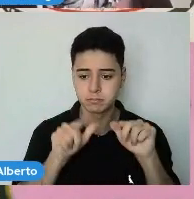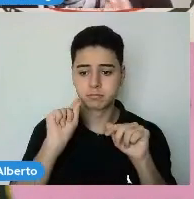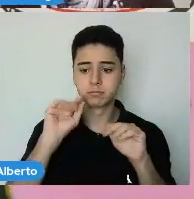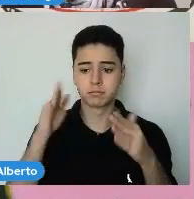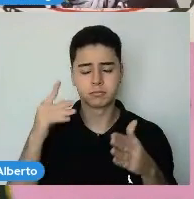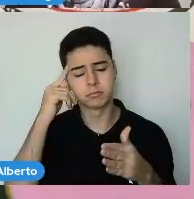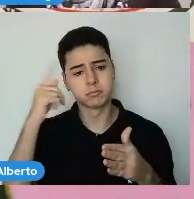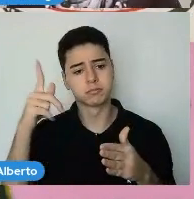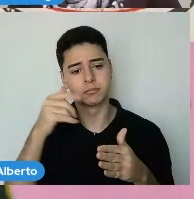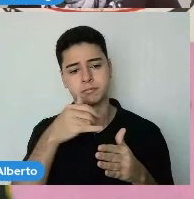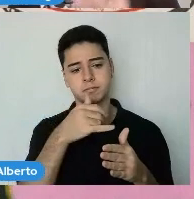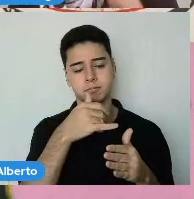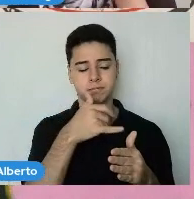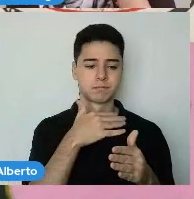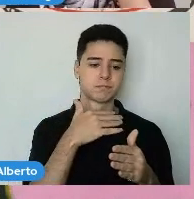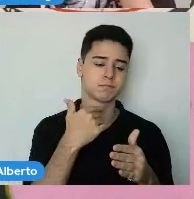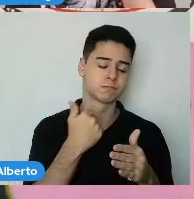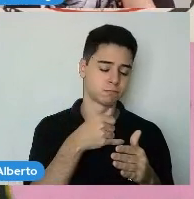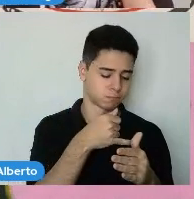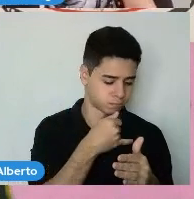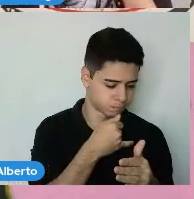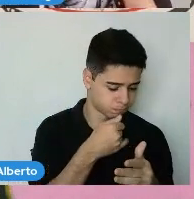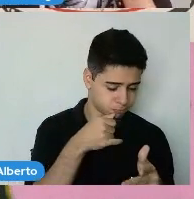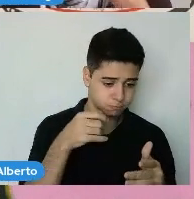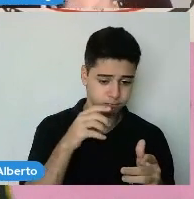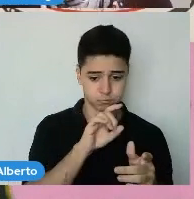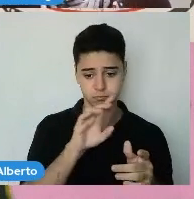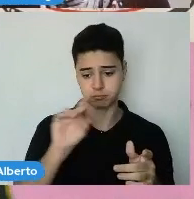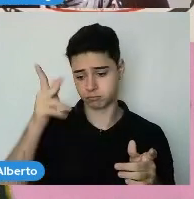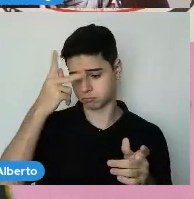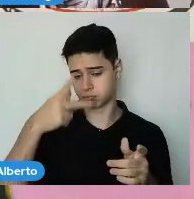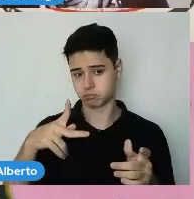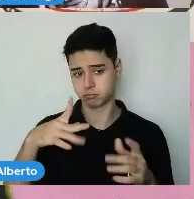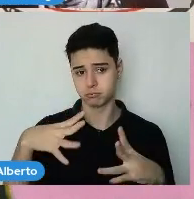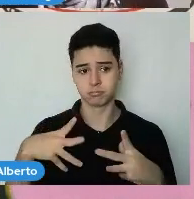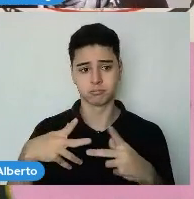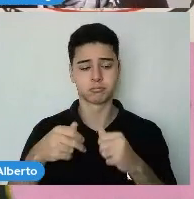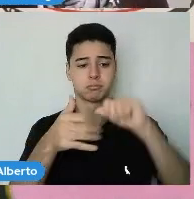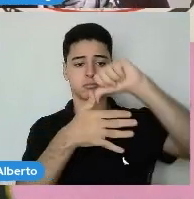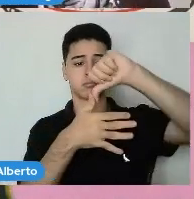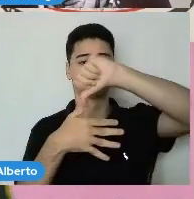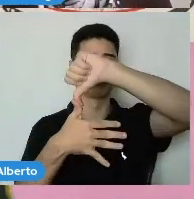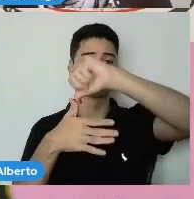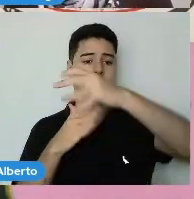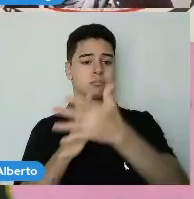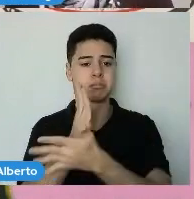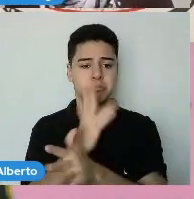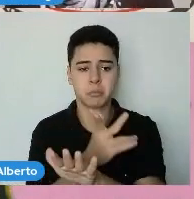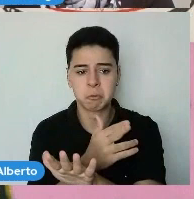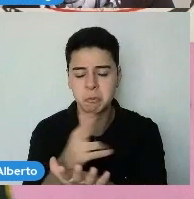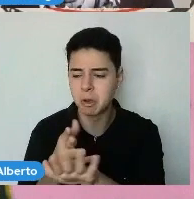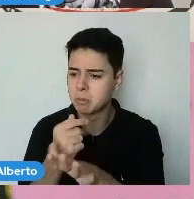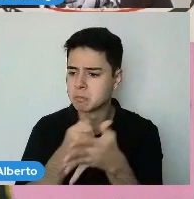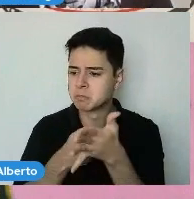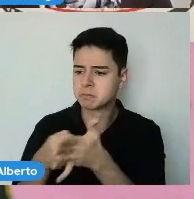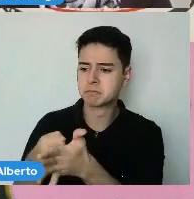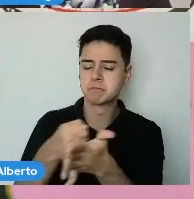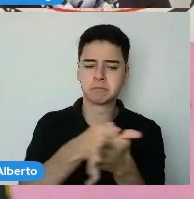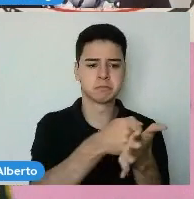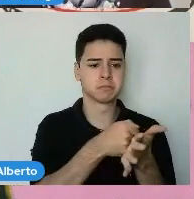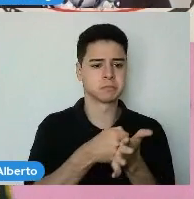luto individual e coletivo. Assim. A gente tem que pensar que a América Latina inteira passou por diversas ditaduras, né?